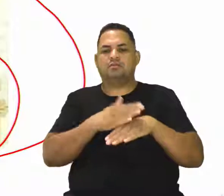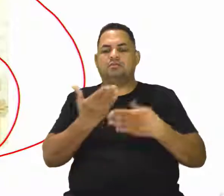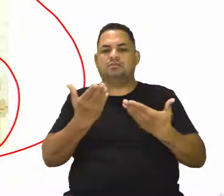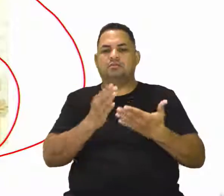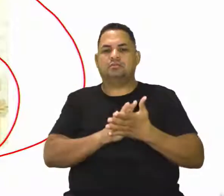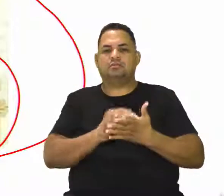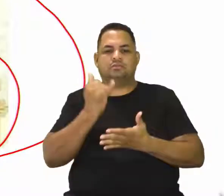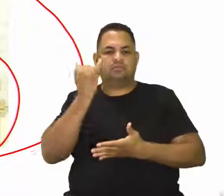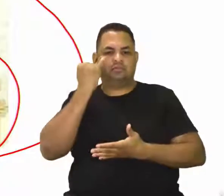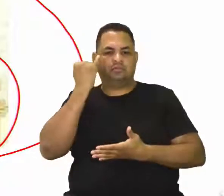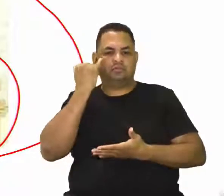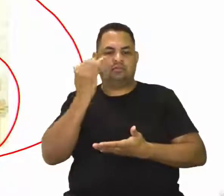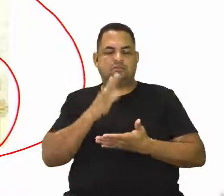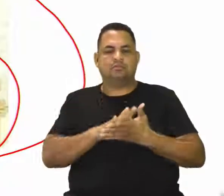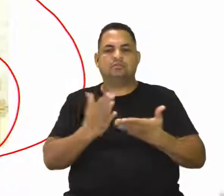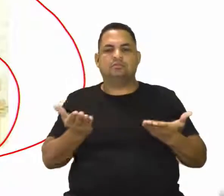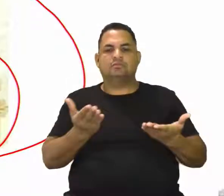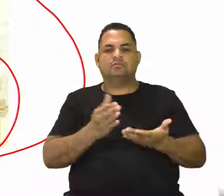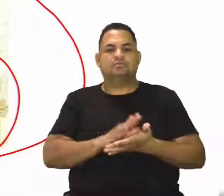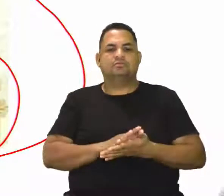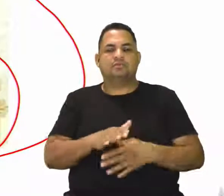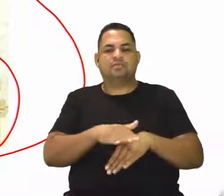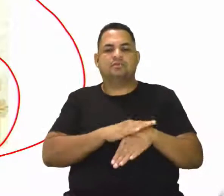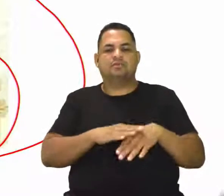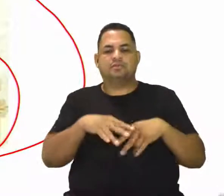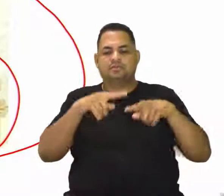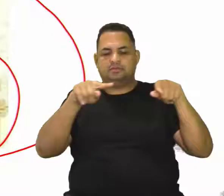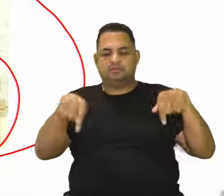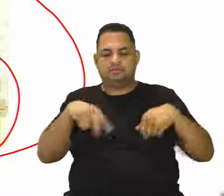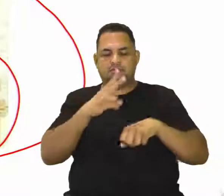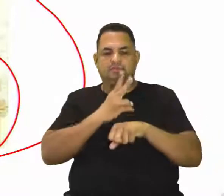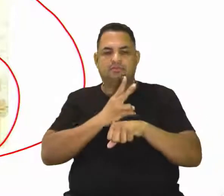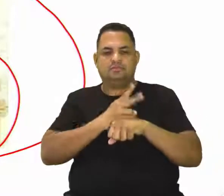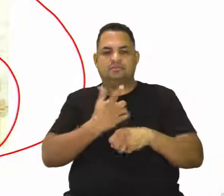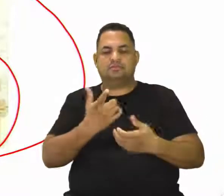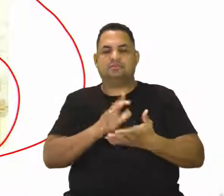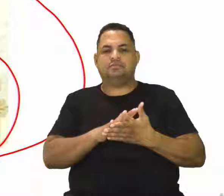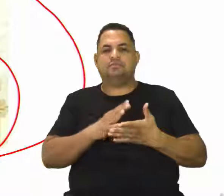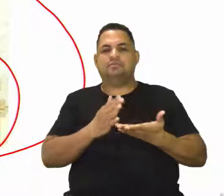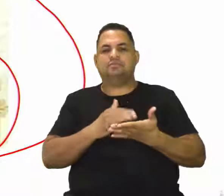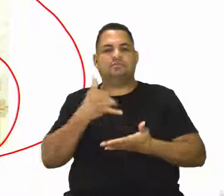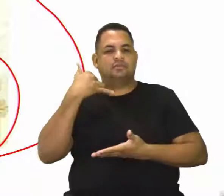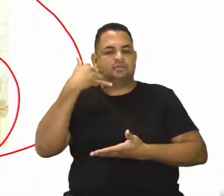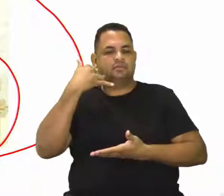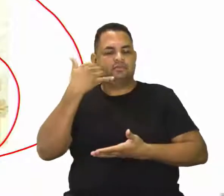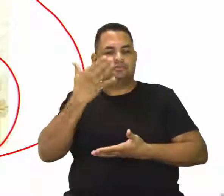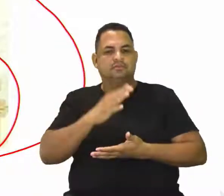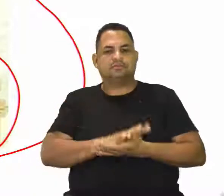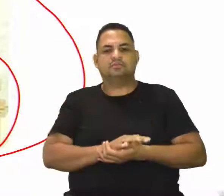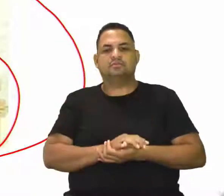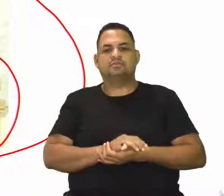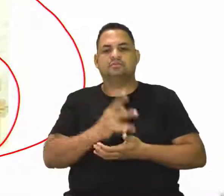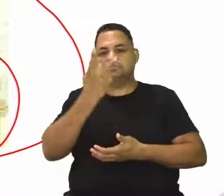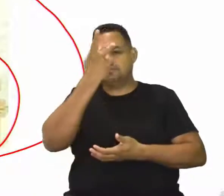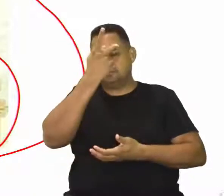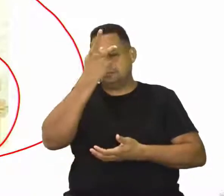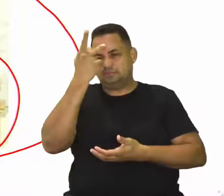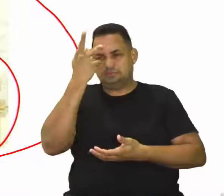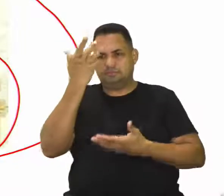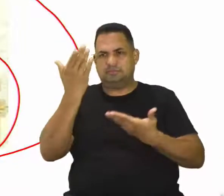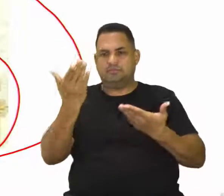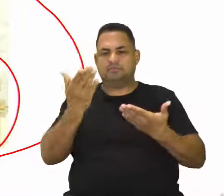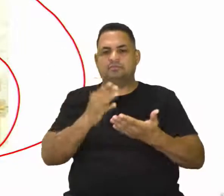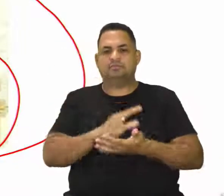ó. O Sami está só mexendo com a mão, nem conversa mais comigo aqui no estúdio, né? É só no celular. Então as pessoas acabam